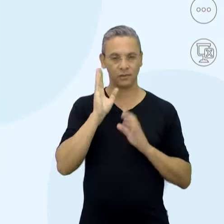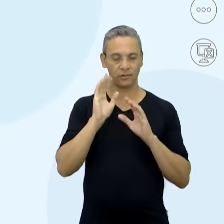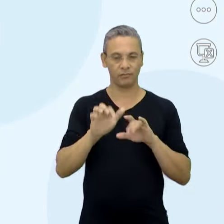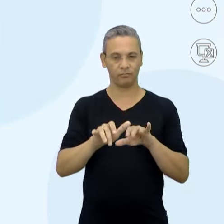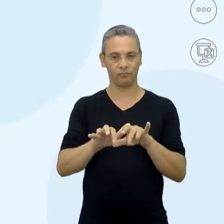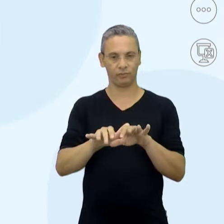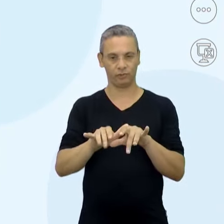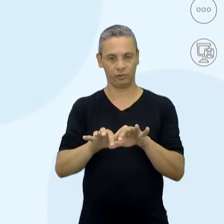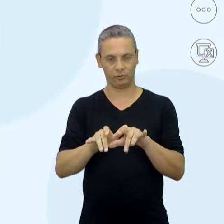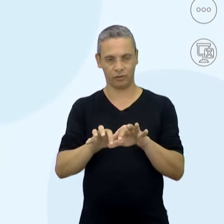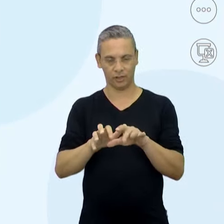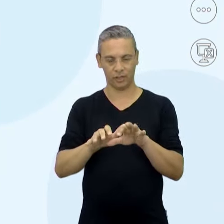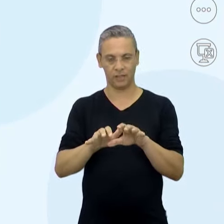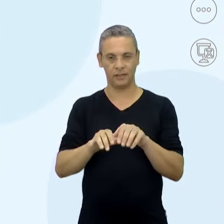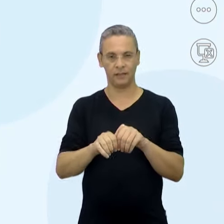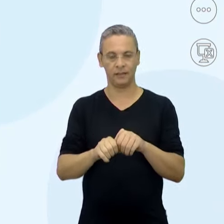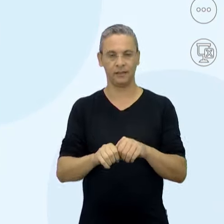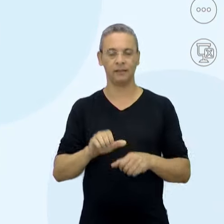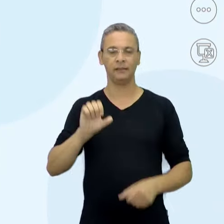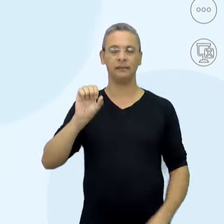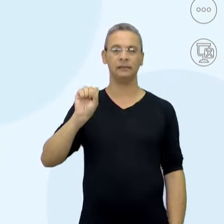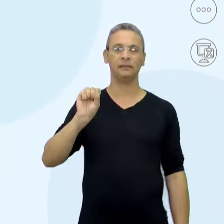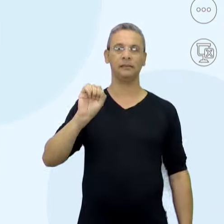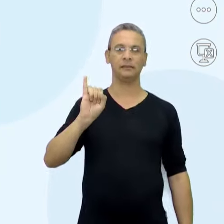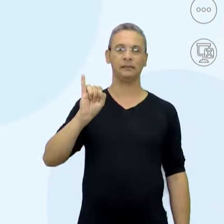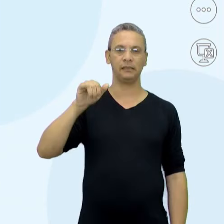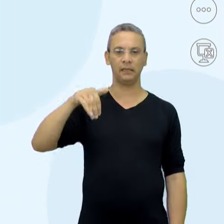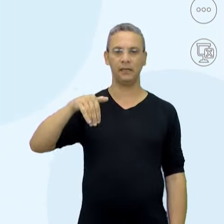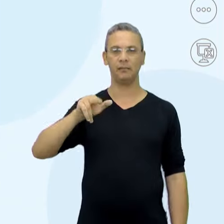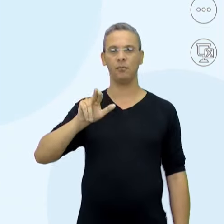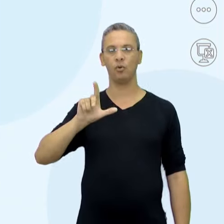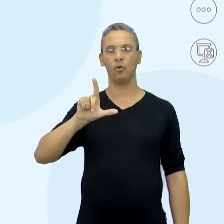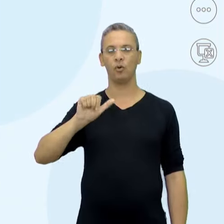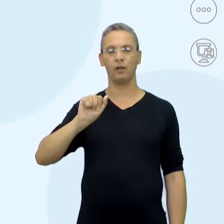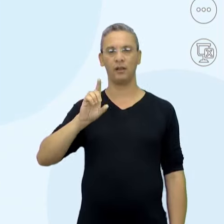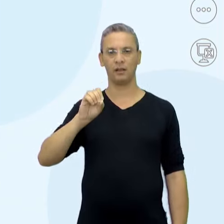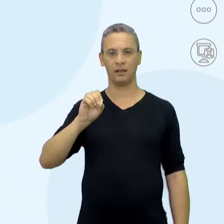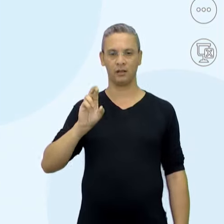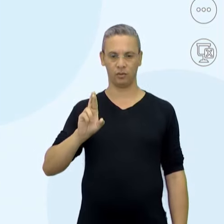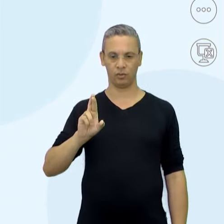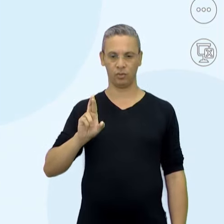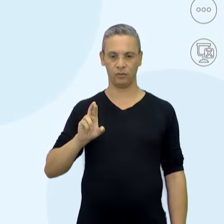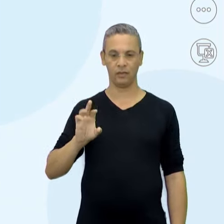digitar aí, simulador PET,